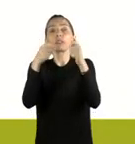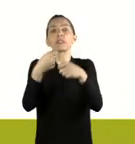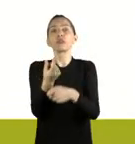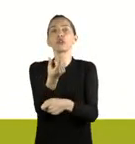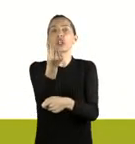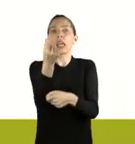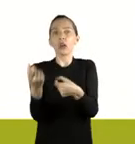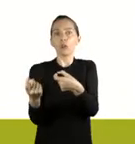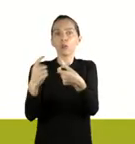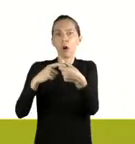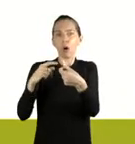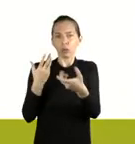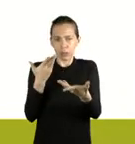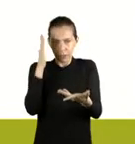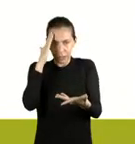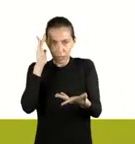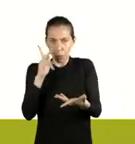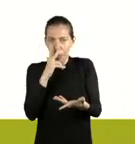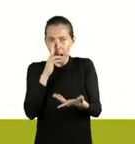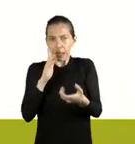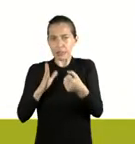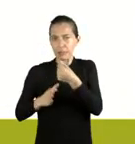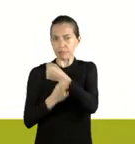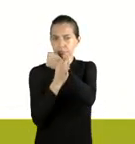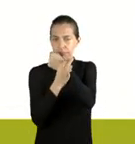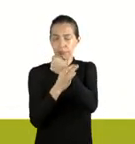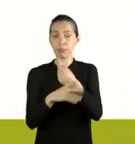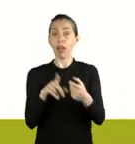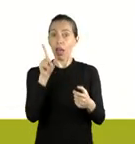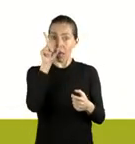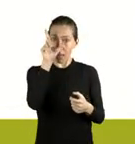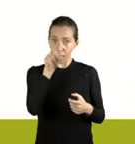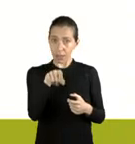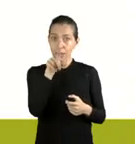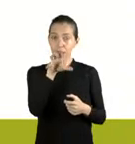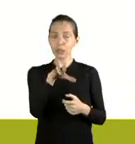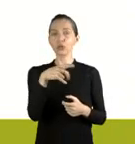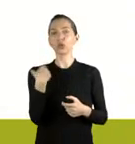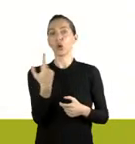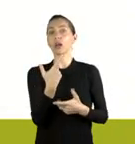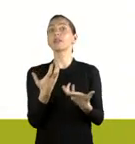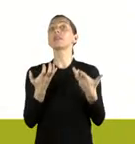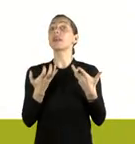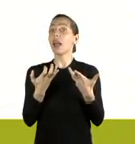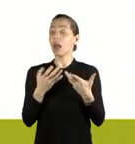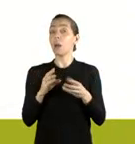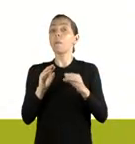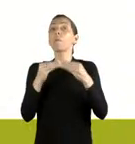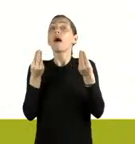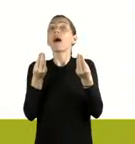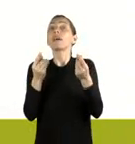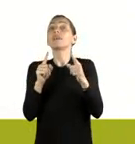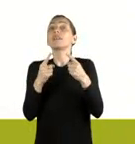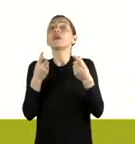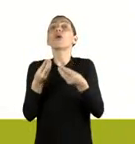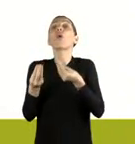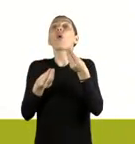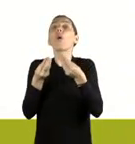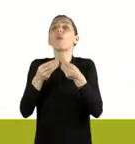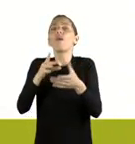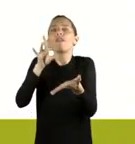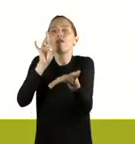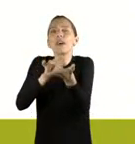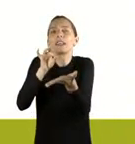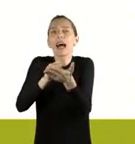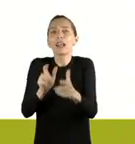de patrimônio. Então, isso é como queríamos. Como é a realidade?